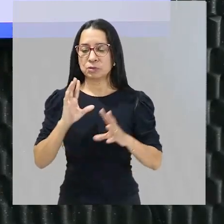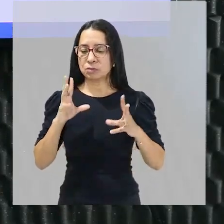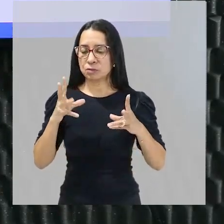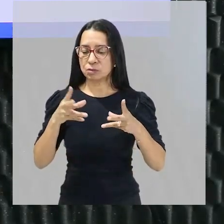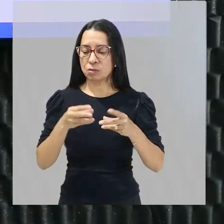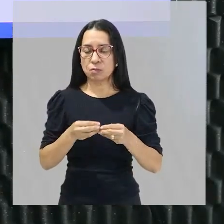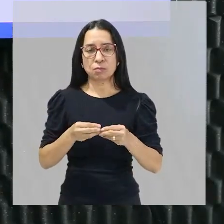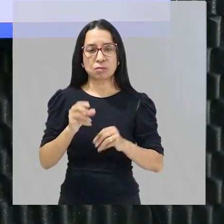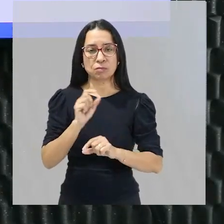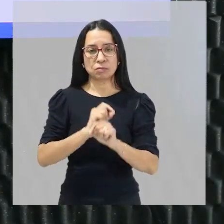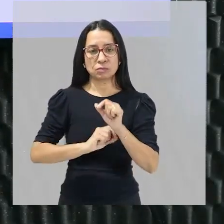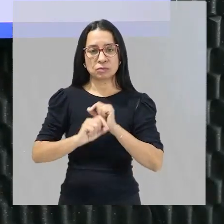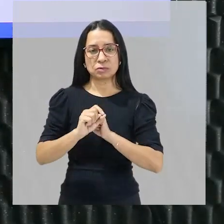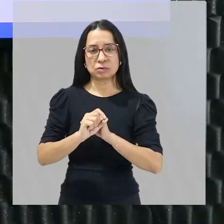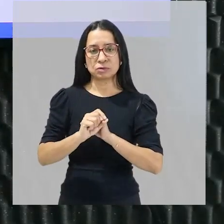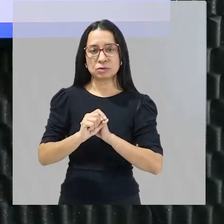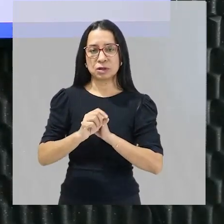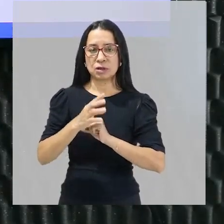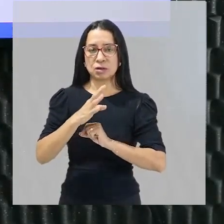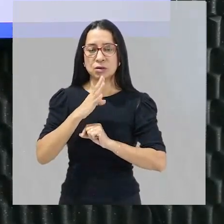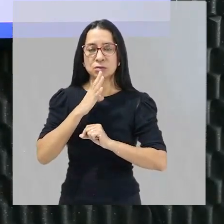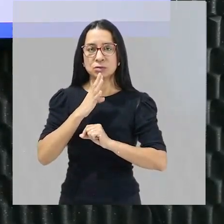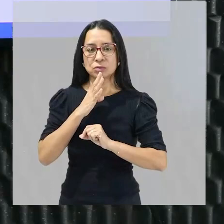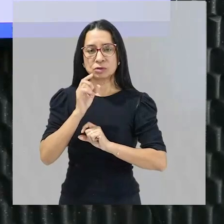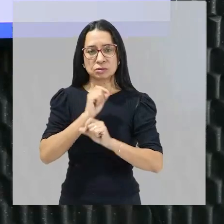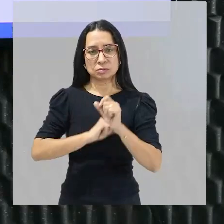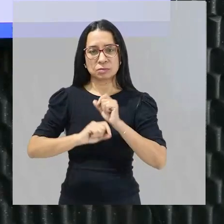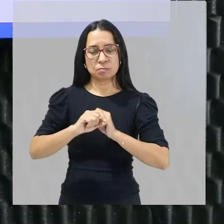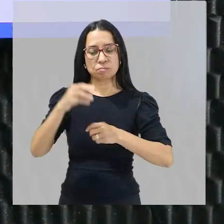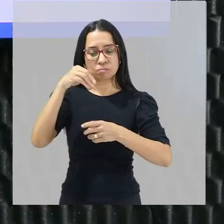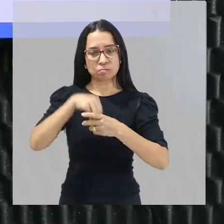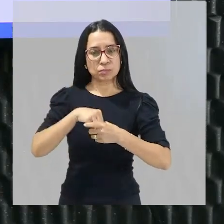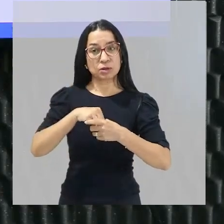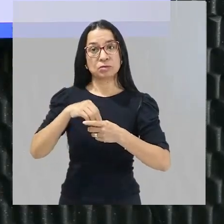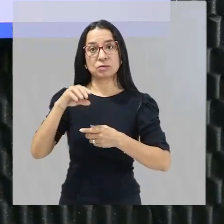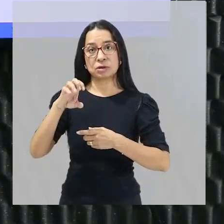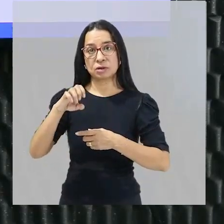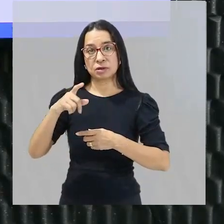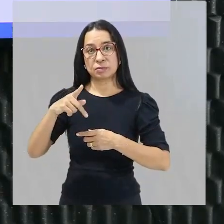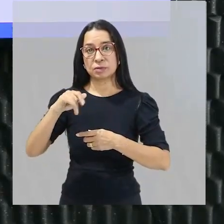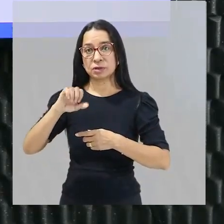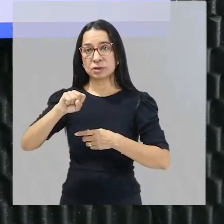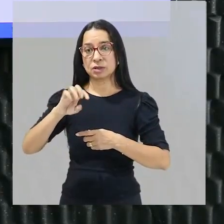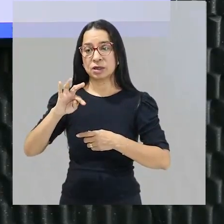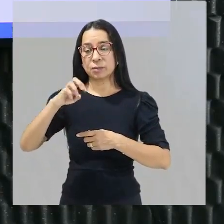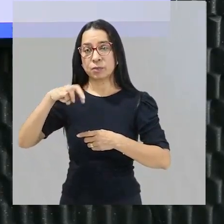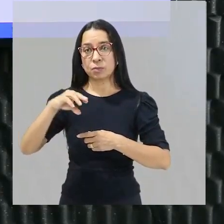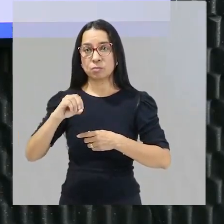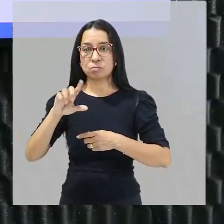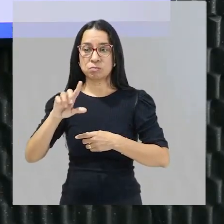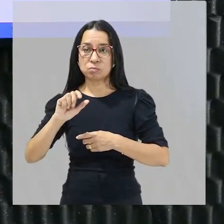conclusões ali levadas ao conhecimento dentro da epistemologia que está sendo criticado.